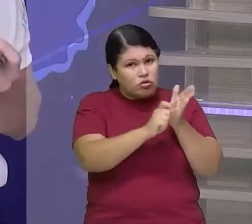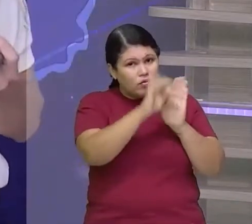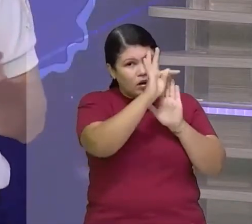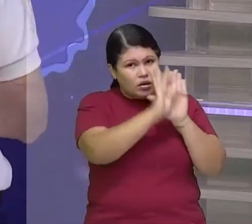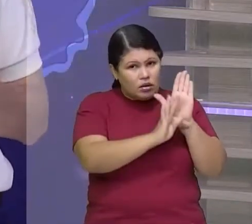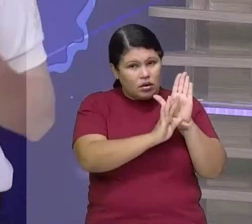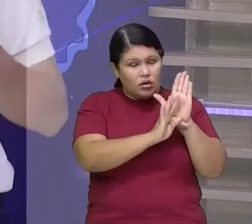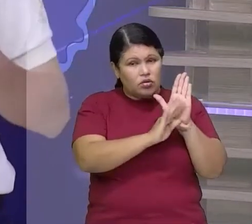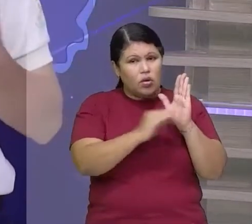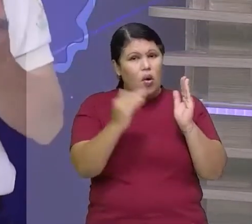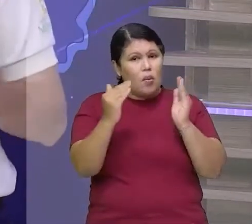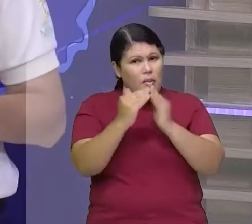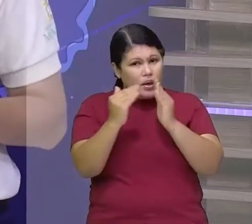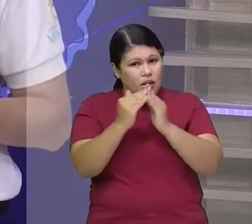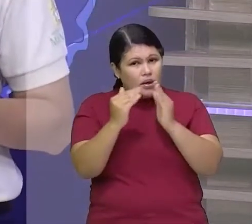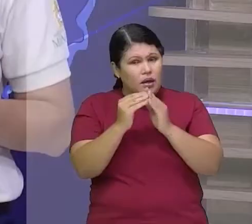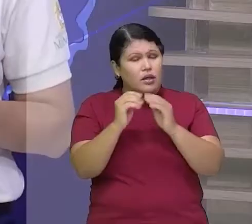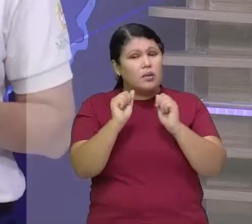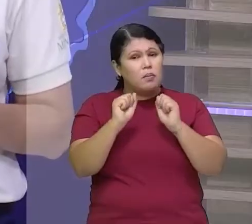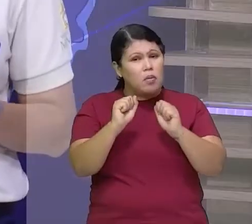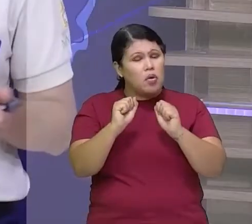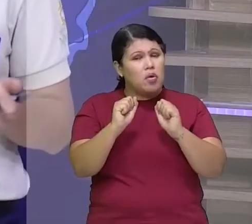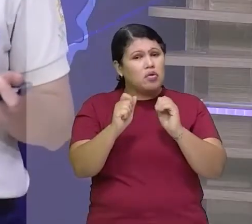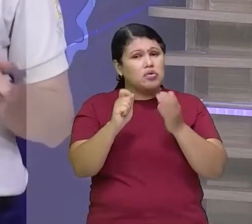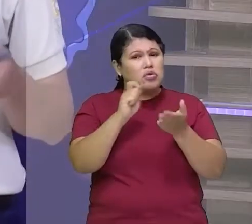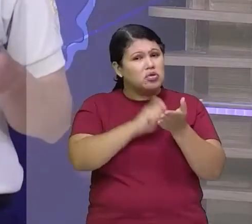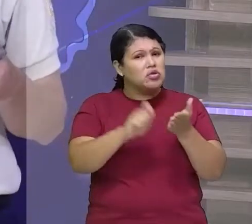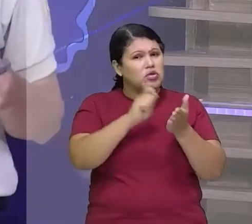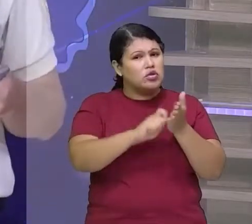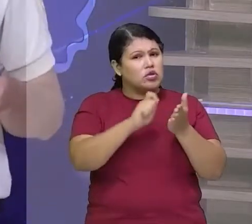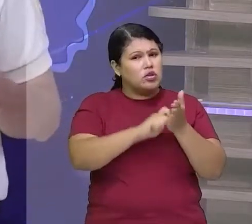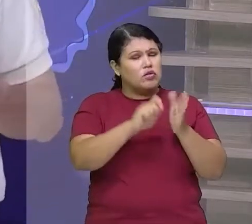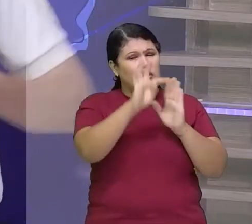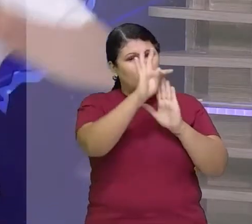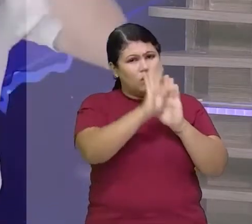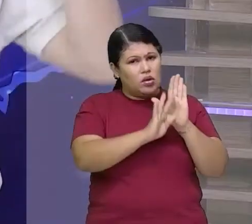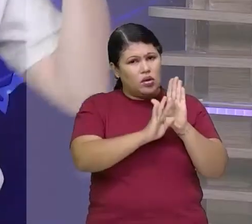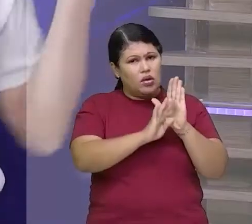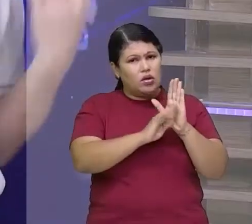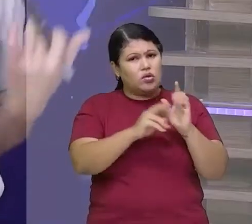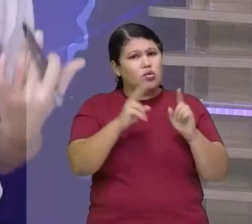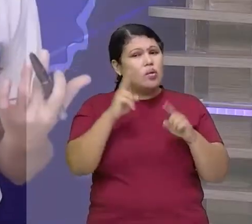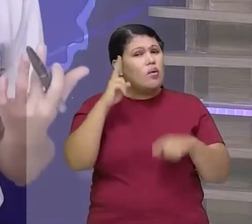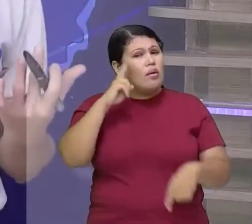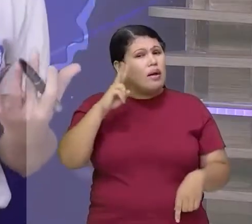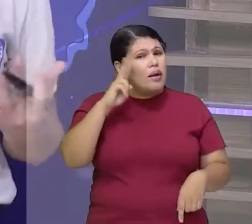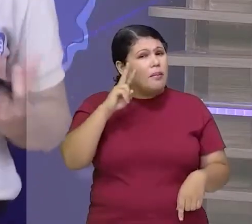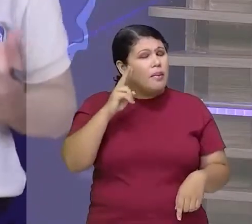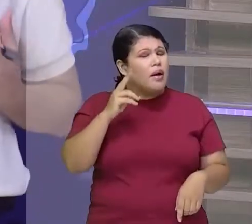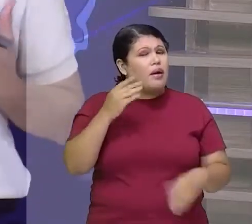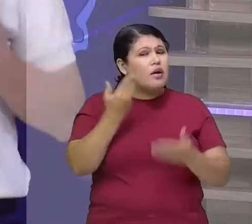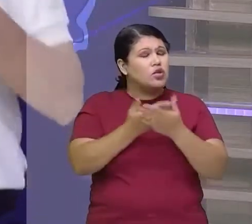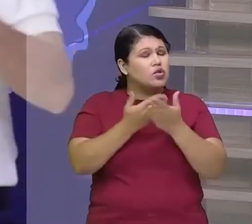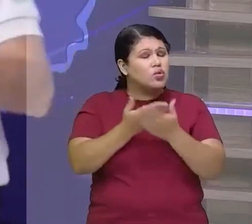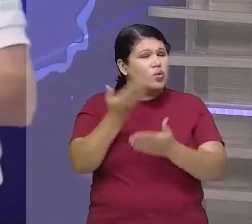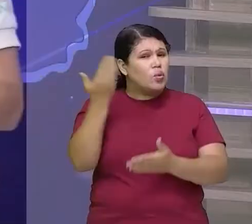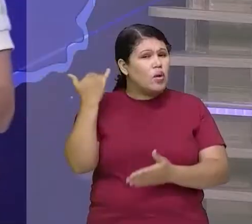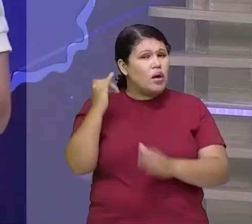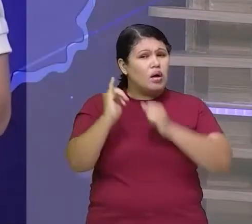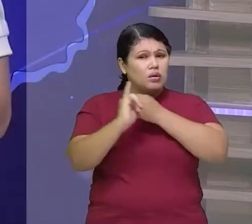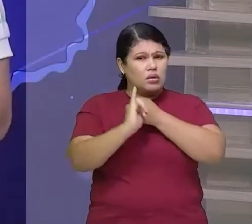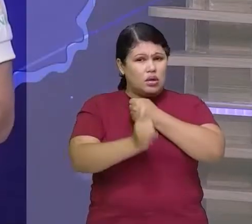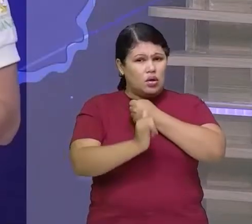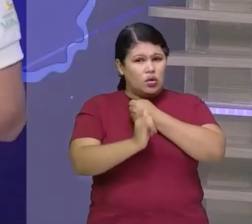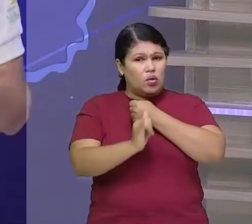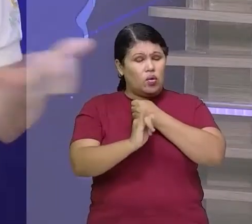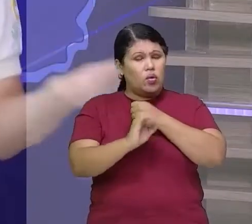casa, mas que vocês tentem produzir alguma coisa, pegue a nossa aula anterior da crônica, aplique a